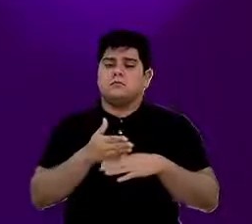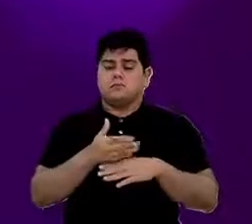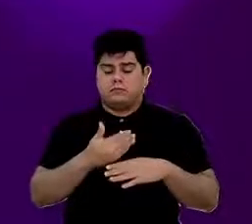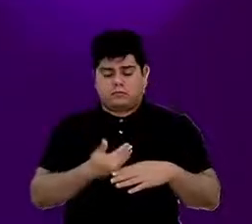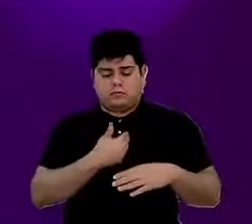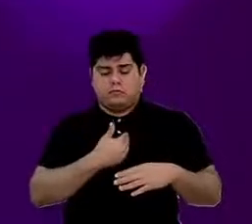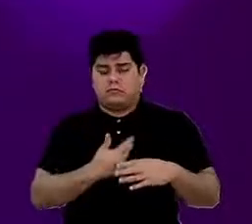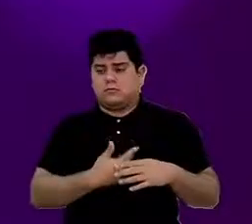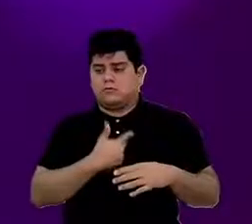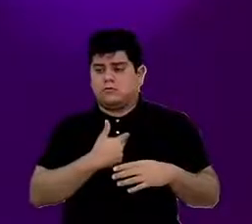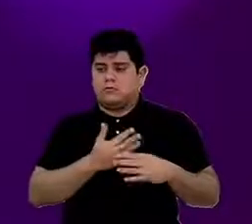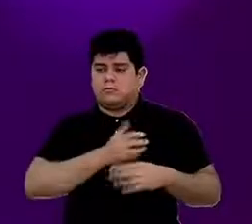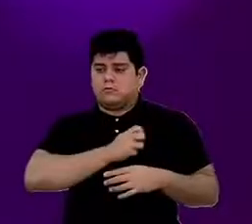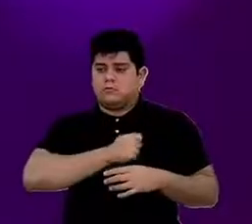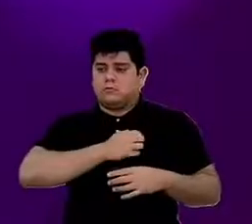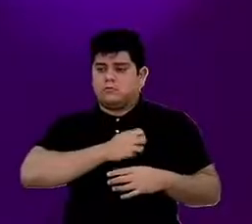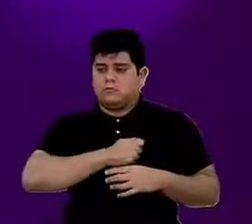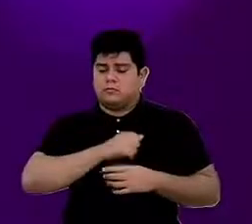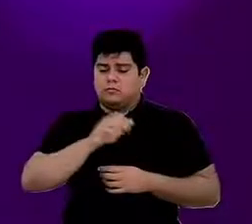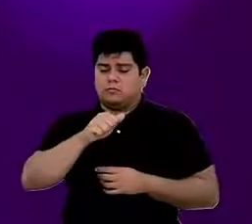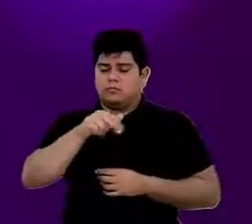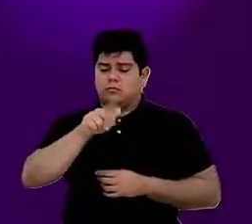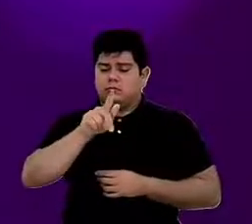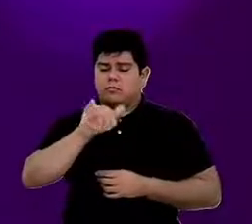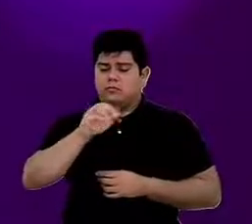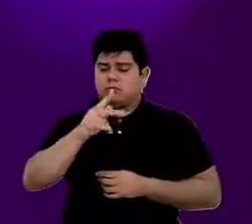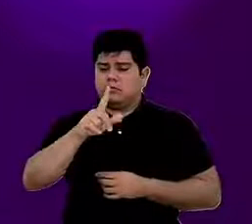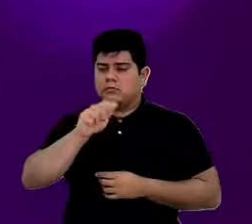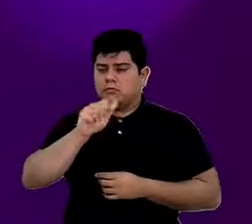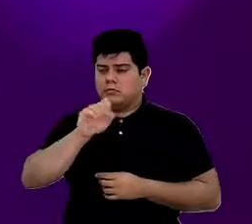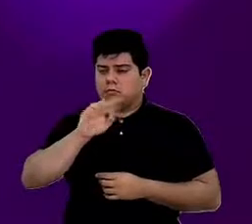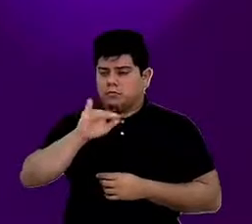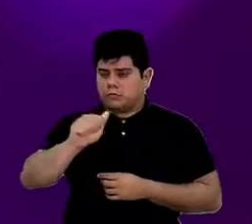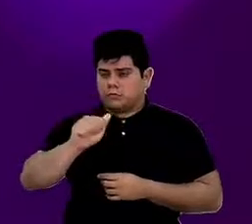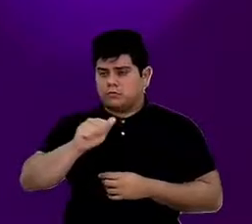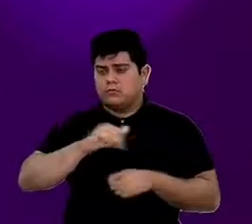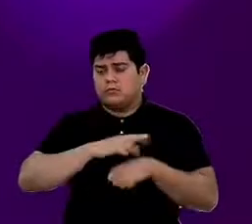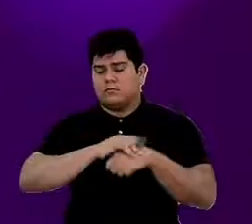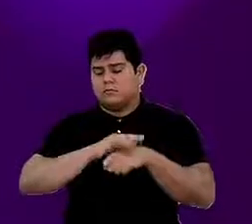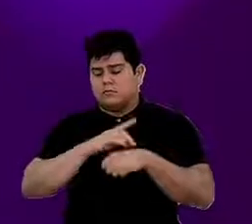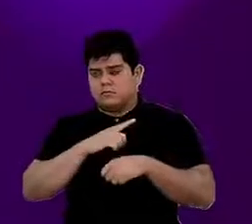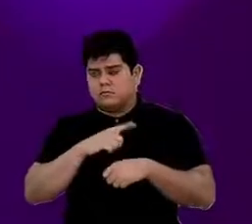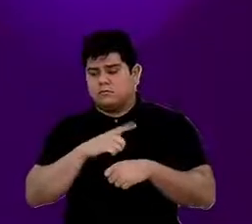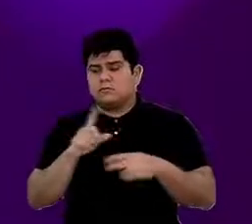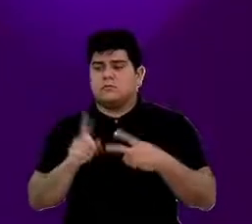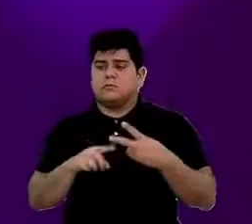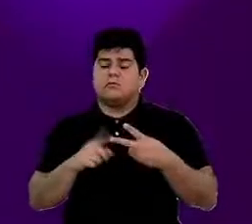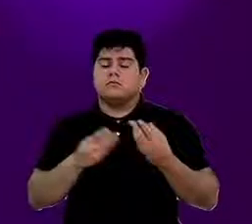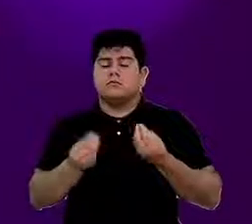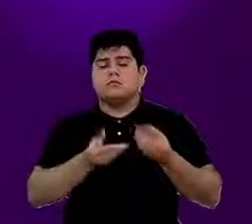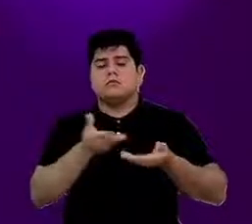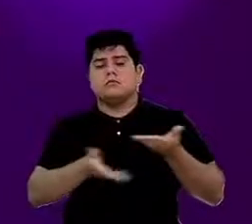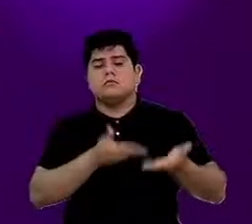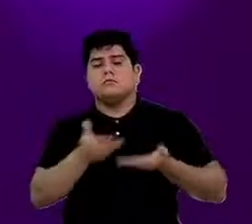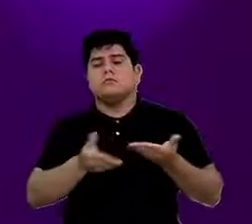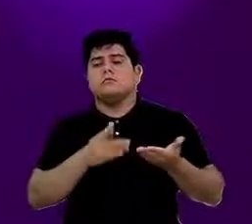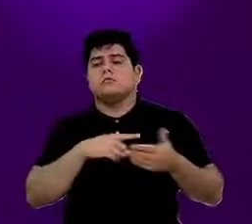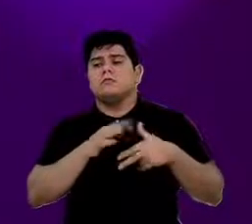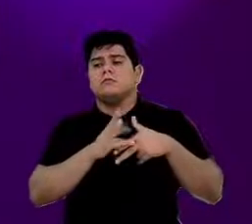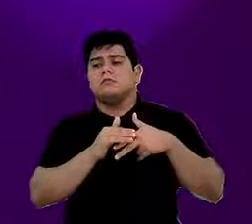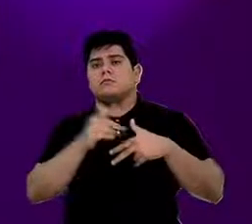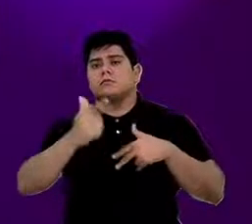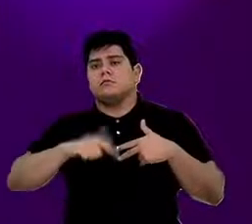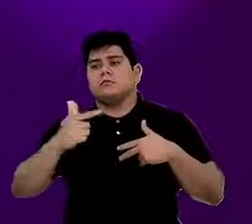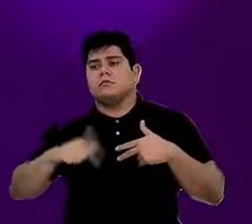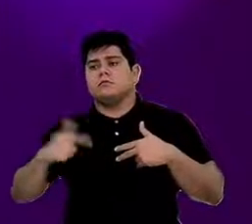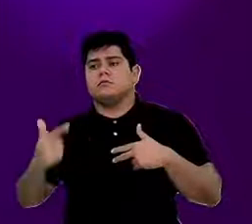e realização ou não de angioplastia naqueles pacientes que têm doença coronária e como que vai ser o manejo dos pacientes, tendo em vista cada vez mais